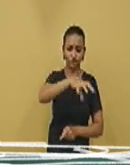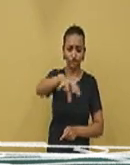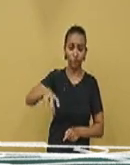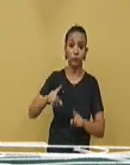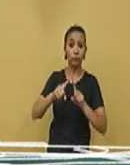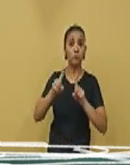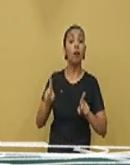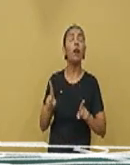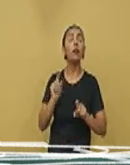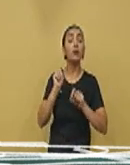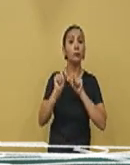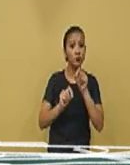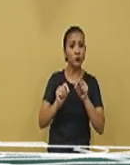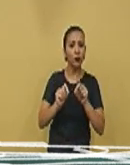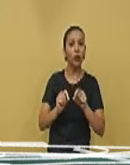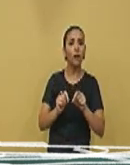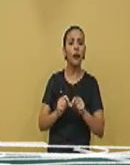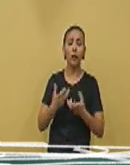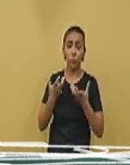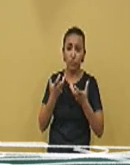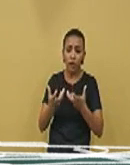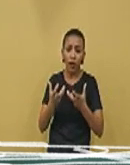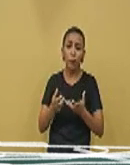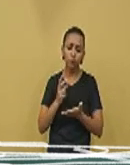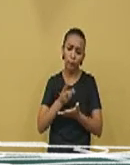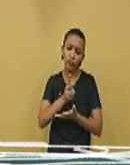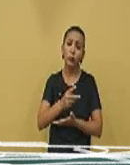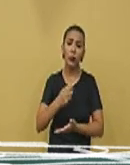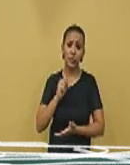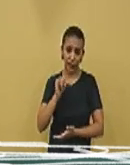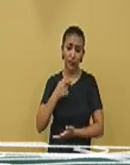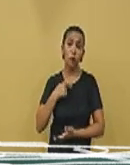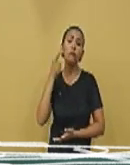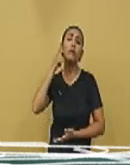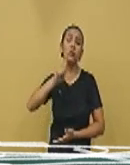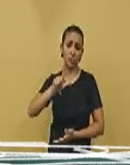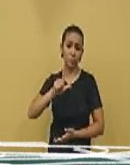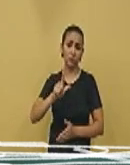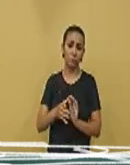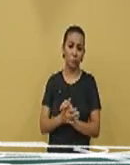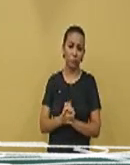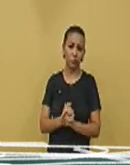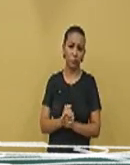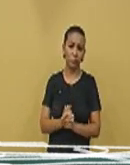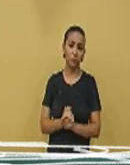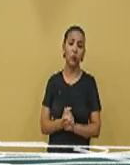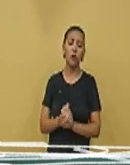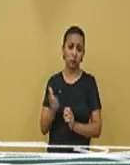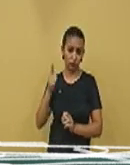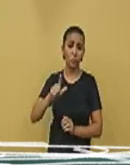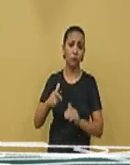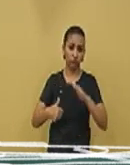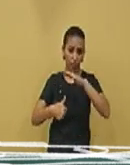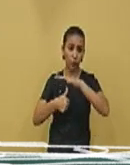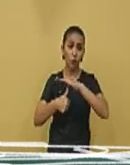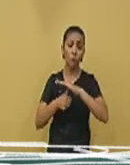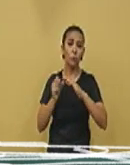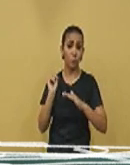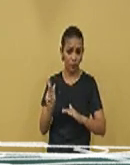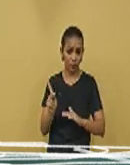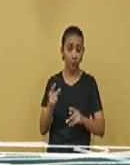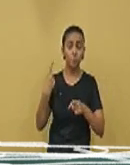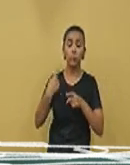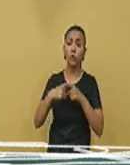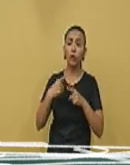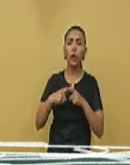essa é uma atitude que eu quero tomar se eu for eleita nova reitora, reitero novamente. Okay? Porque eu